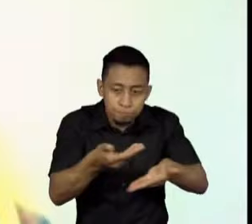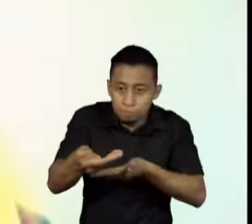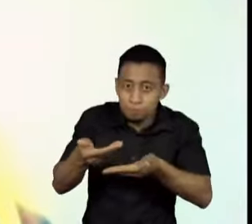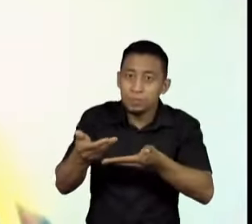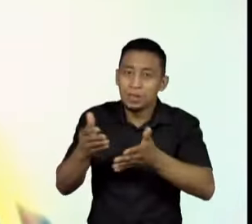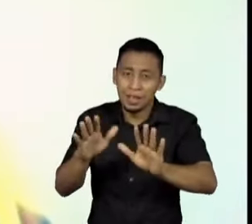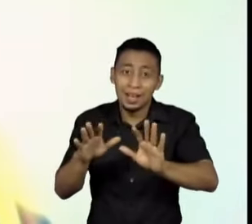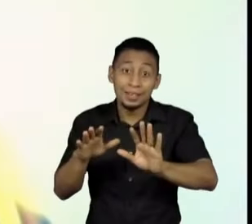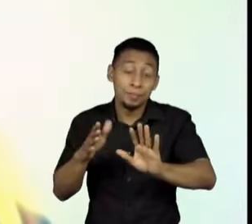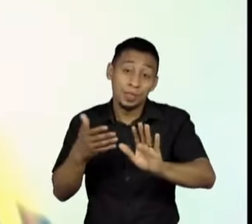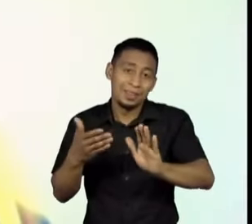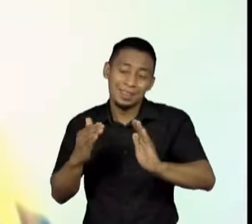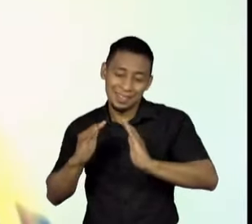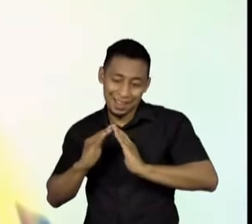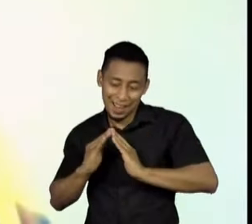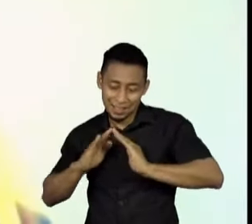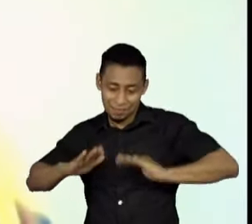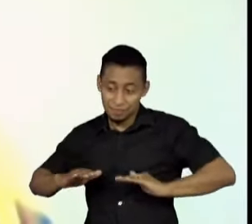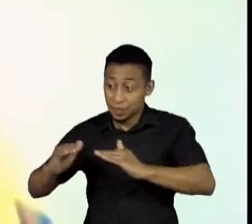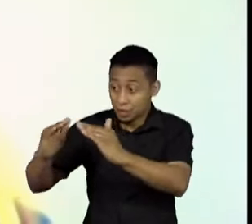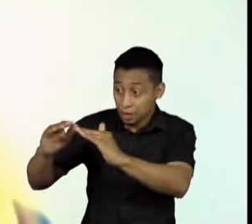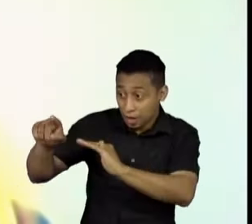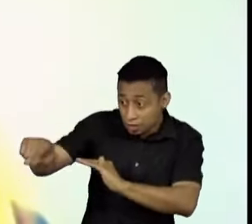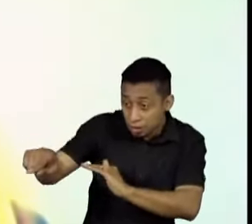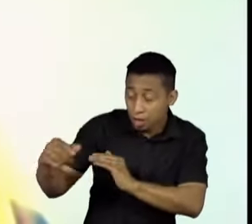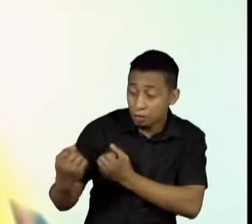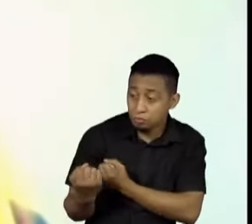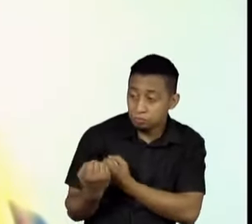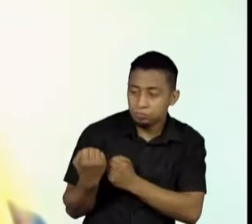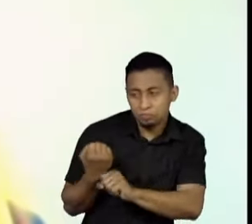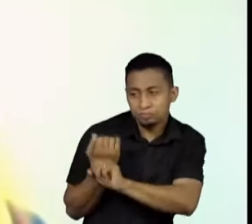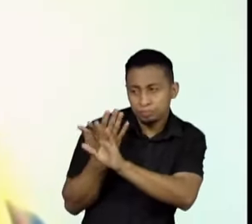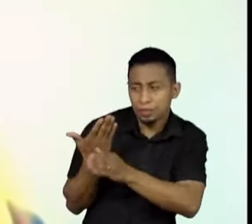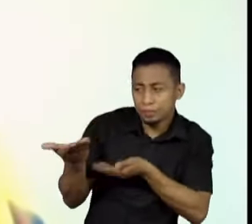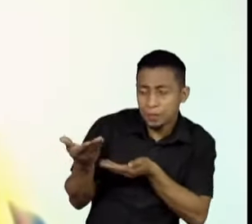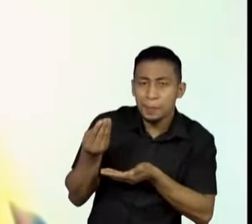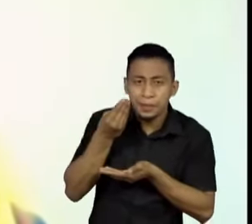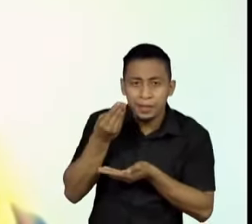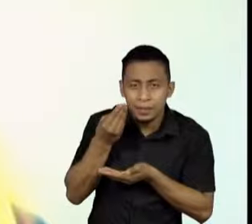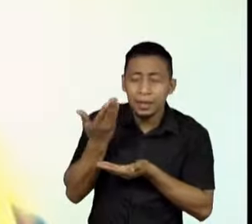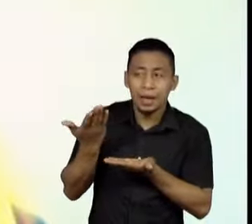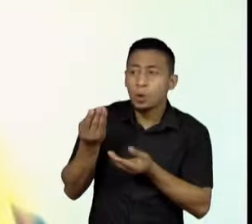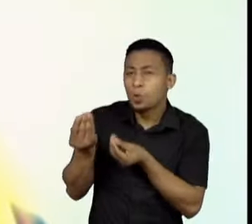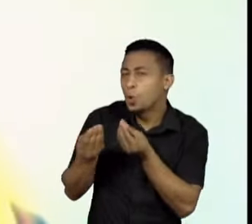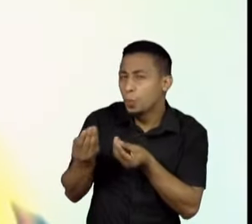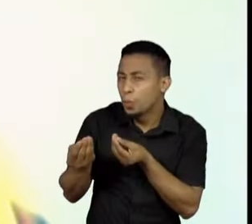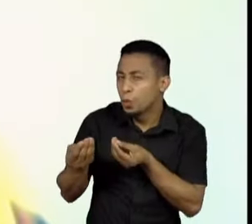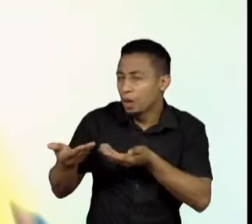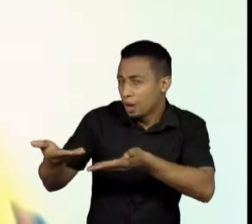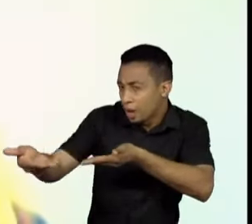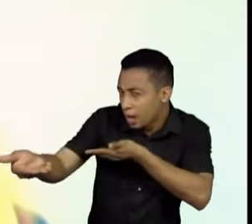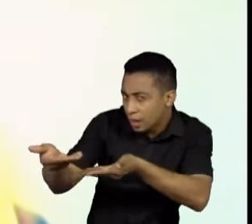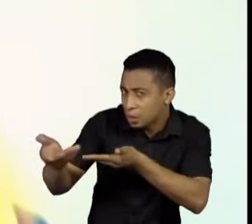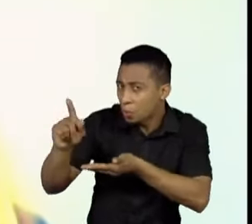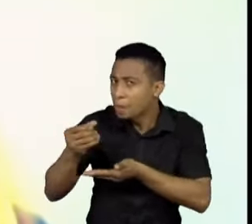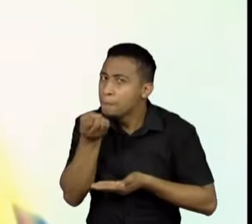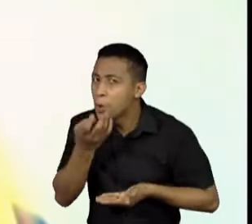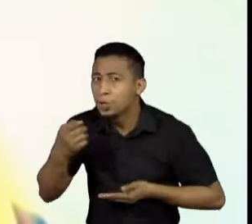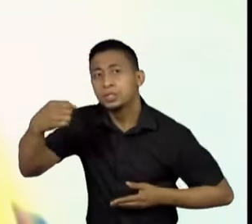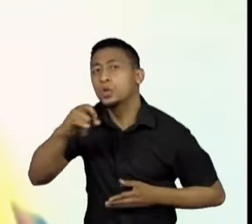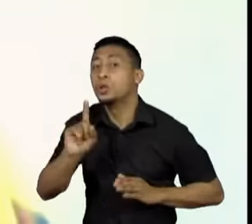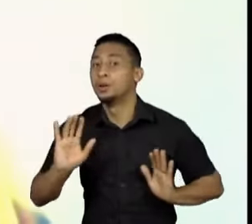fora da pandemia, era realmente uma relação tão profunda, né? Eu acho que a gente sente